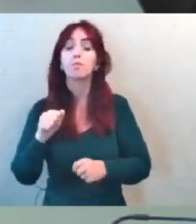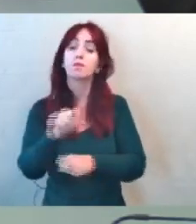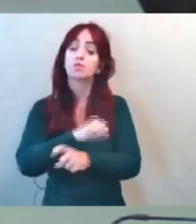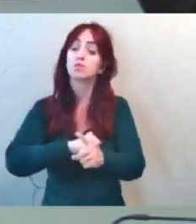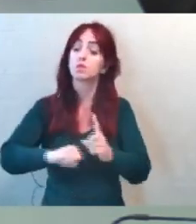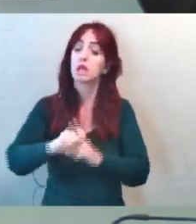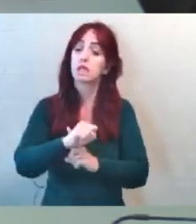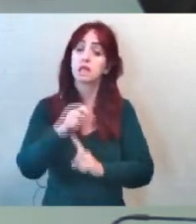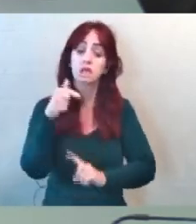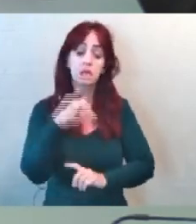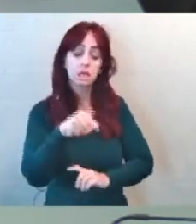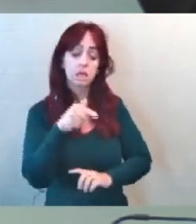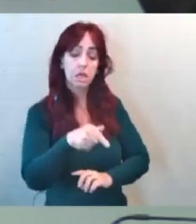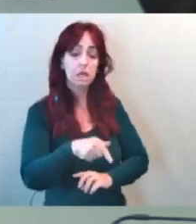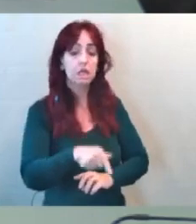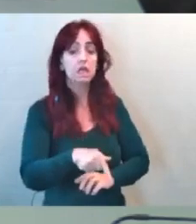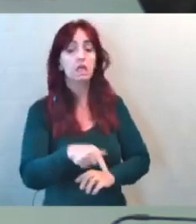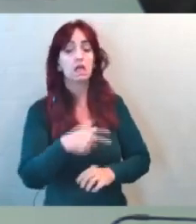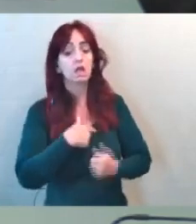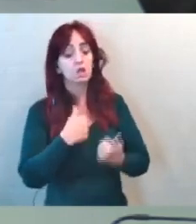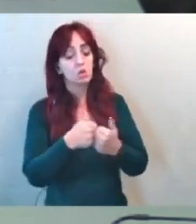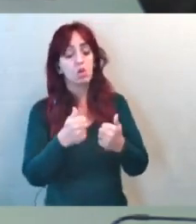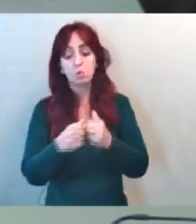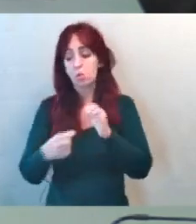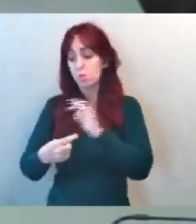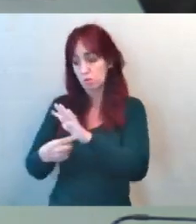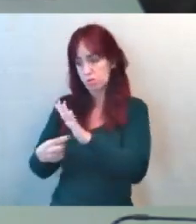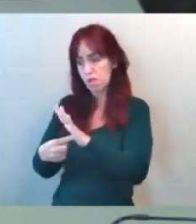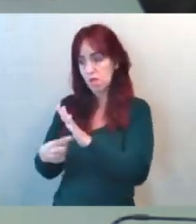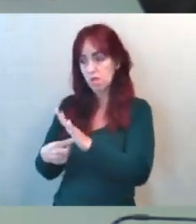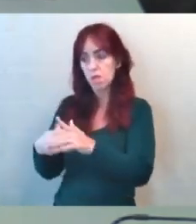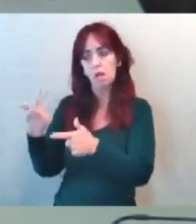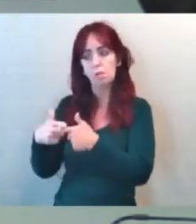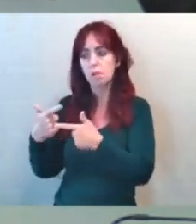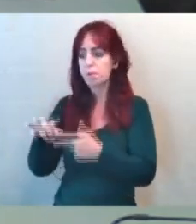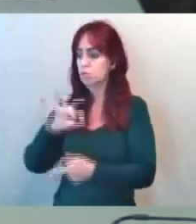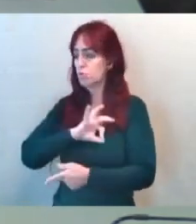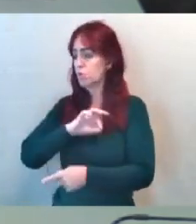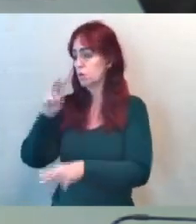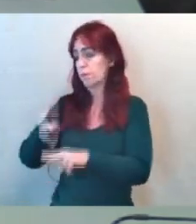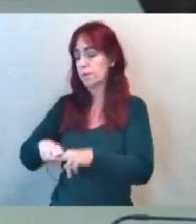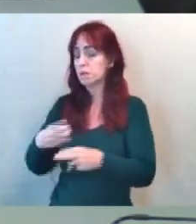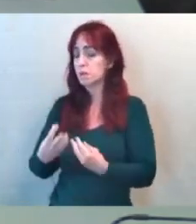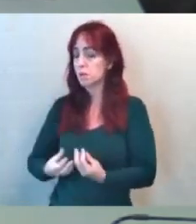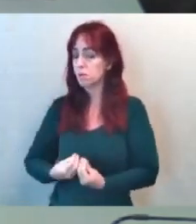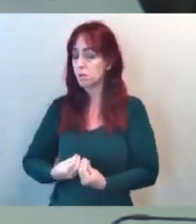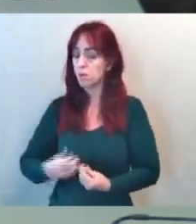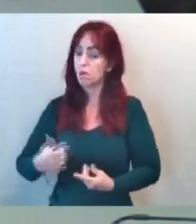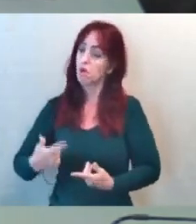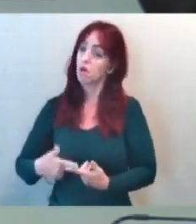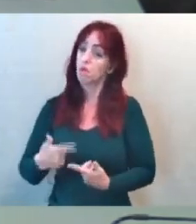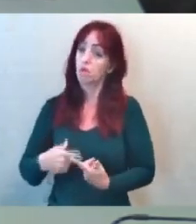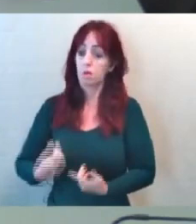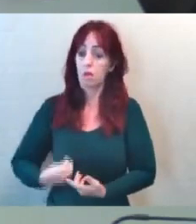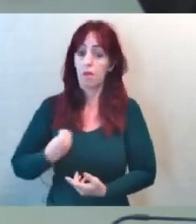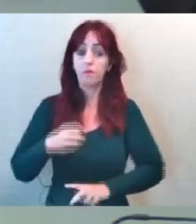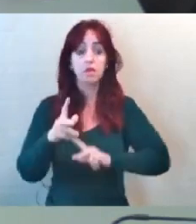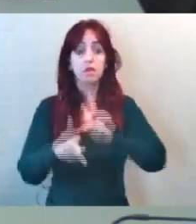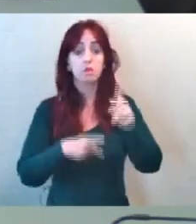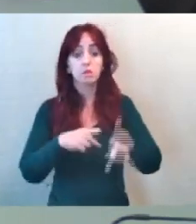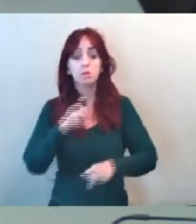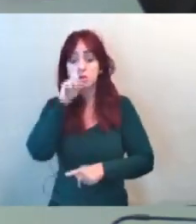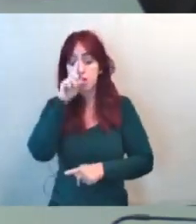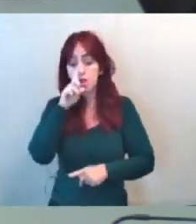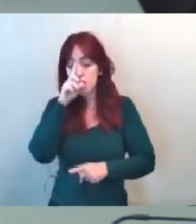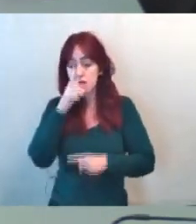aquele, a situação do veículo que eu mostrei para o senhor, se não é caso de polícia e de prisão. Porque colocar a vida das pessoas em risco, colocar a vida,